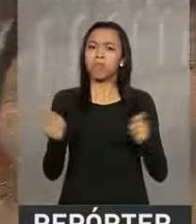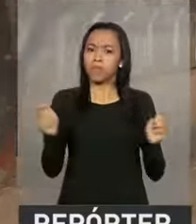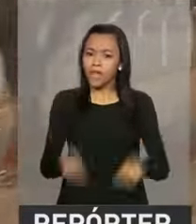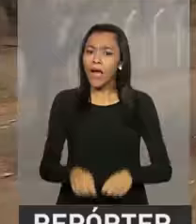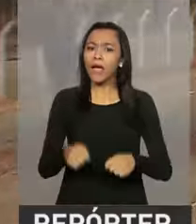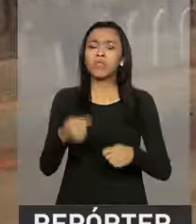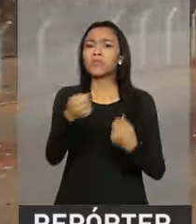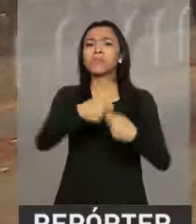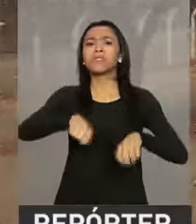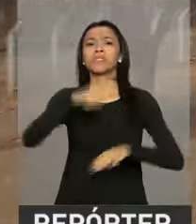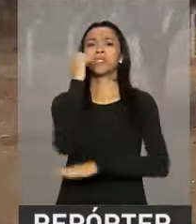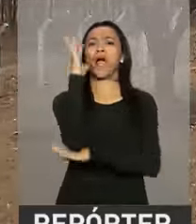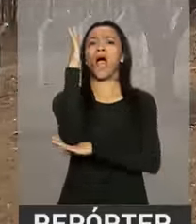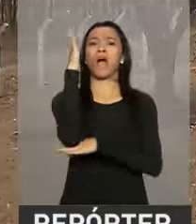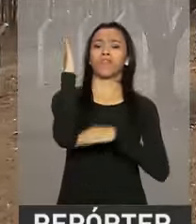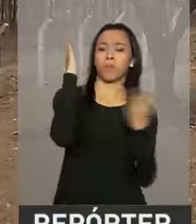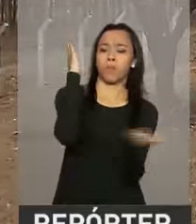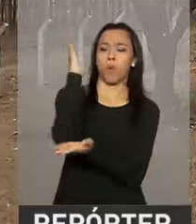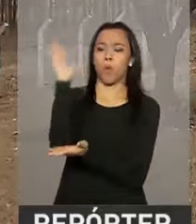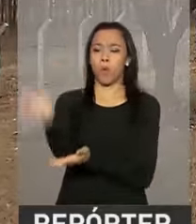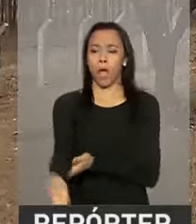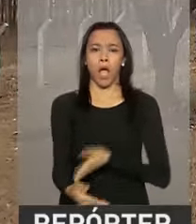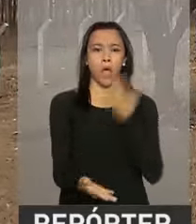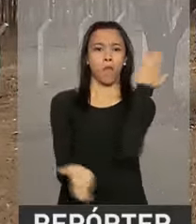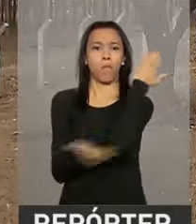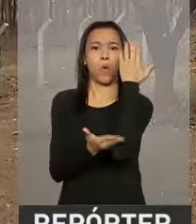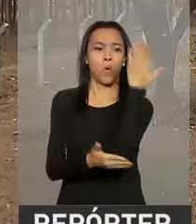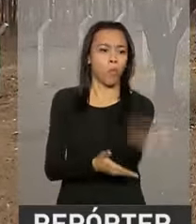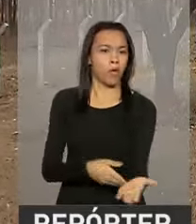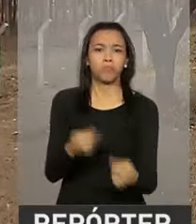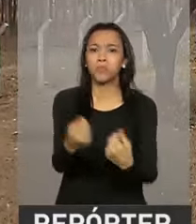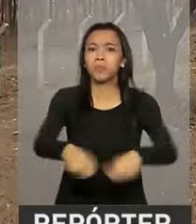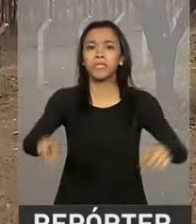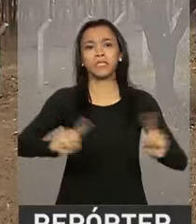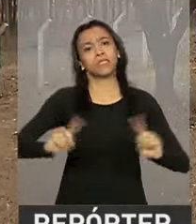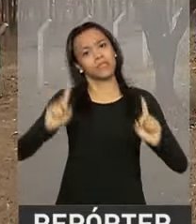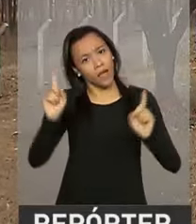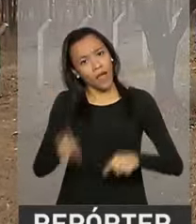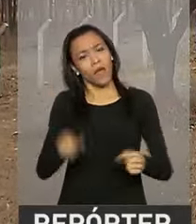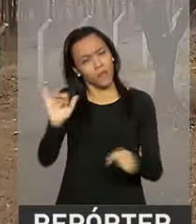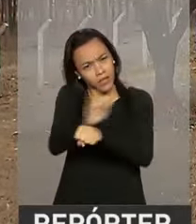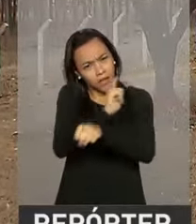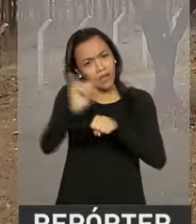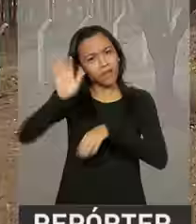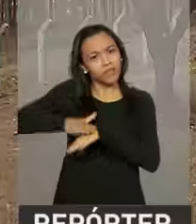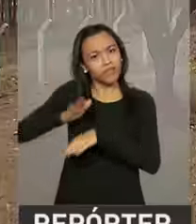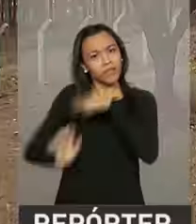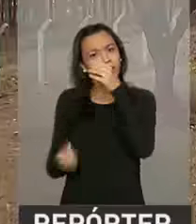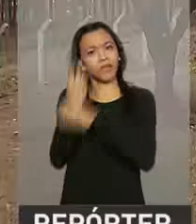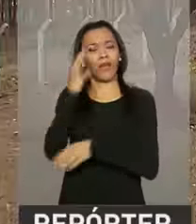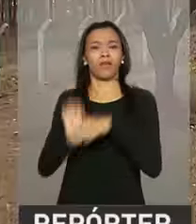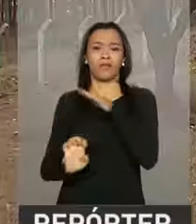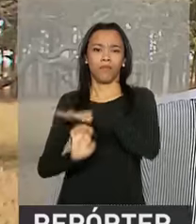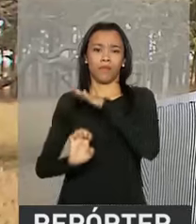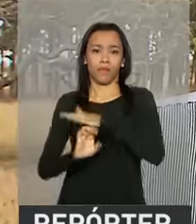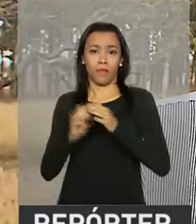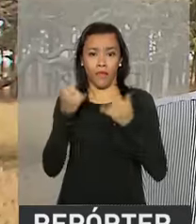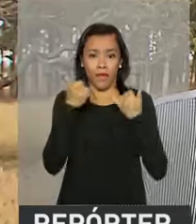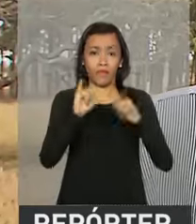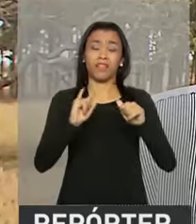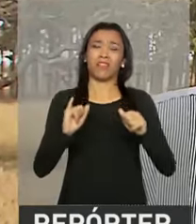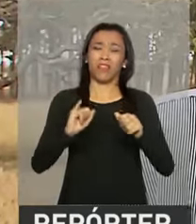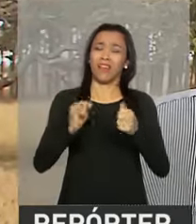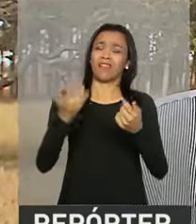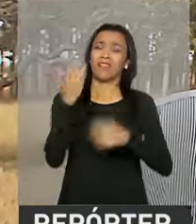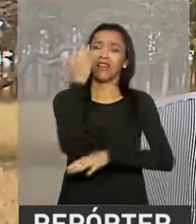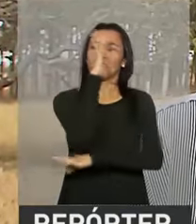sem precisar derrubar uma única árvore. É uma forma de aumentar a produtividade com baixo impacto ao meio ambiente. Mitigação